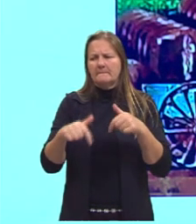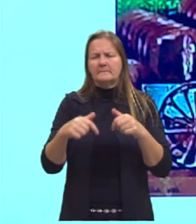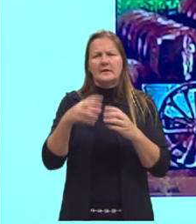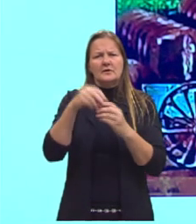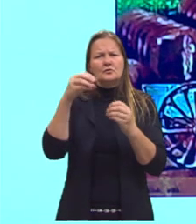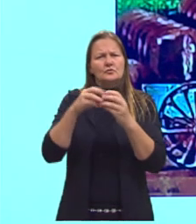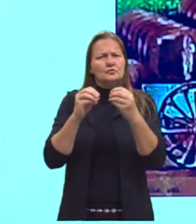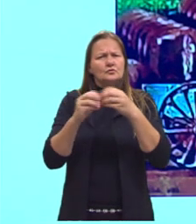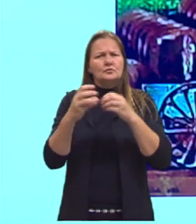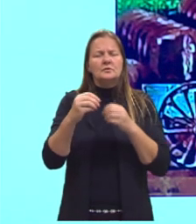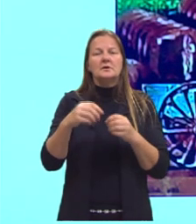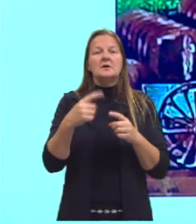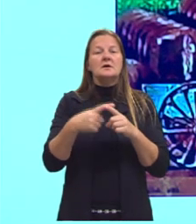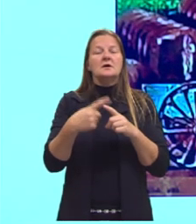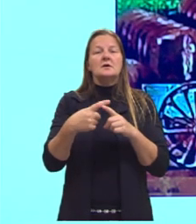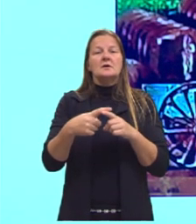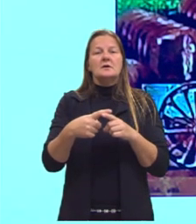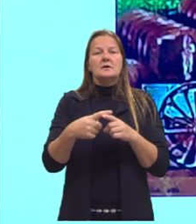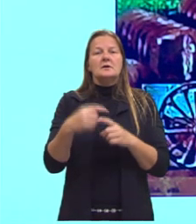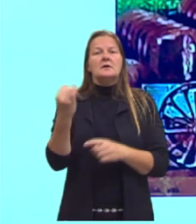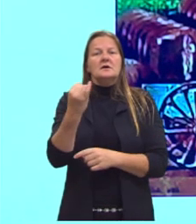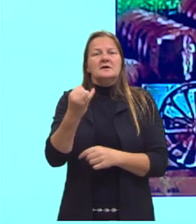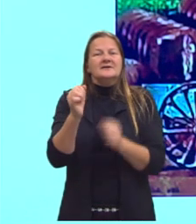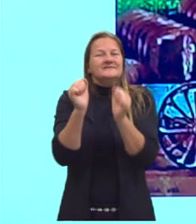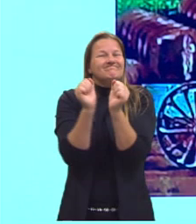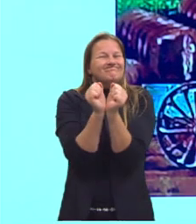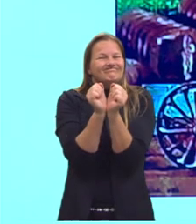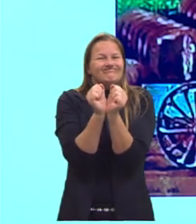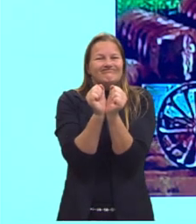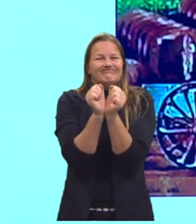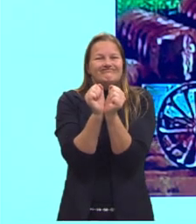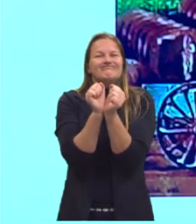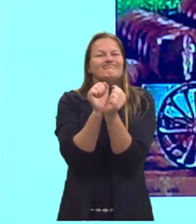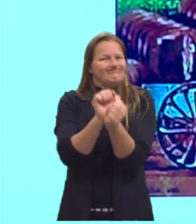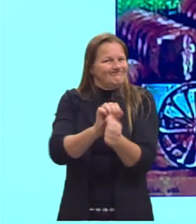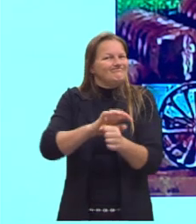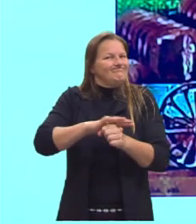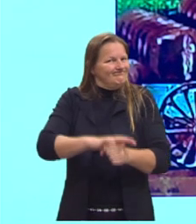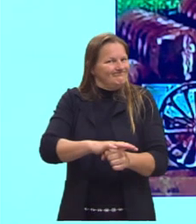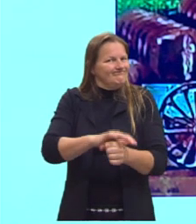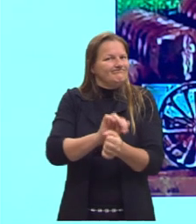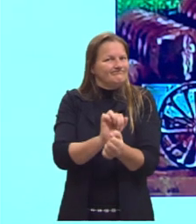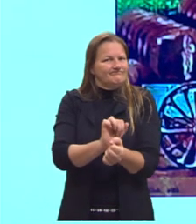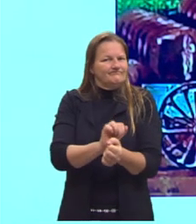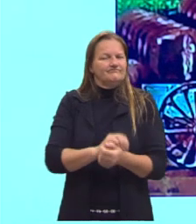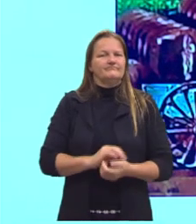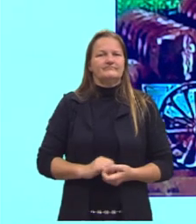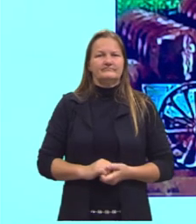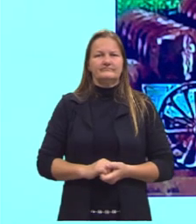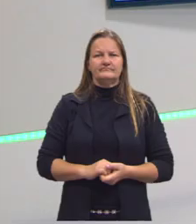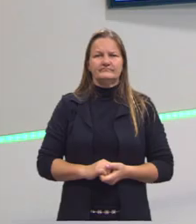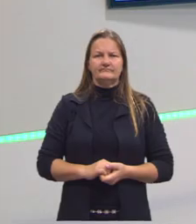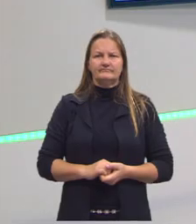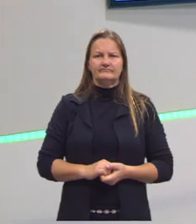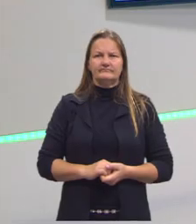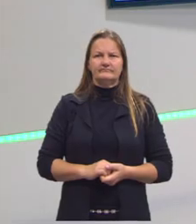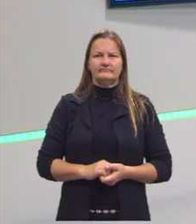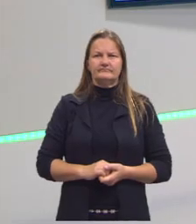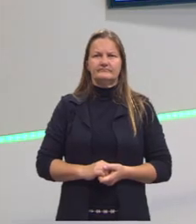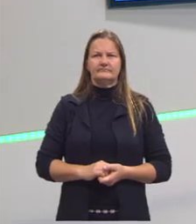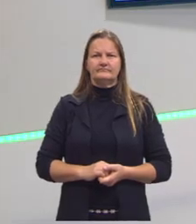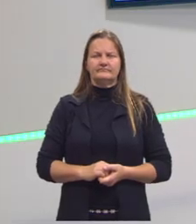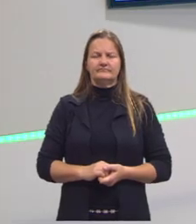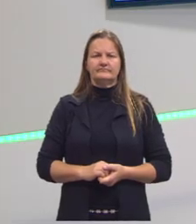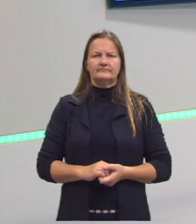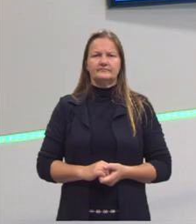relacionado a isso é a mão de obra principalmente escrava tá a gurizada mão de obra é relacionada a isso é escrava